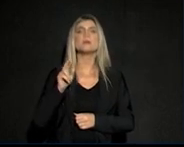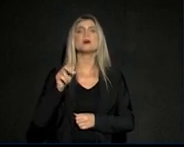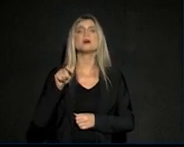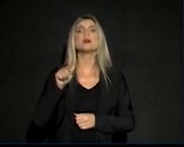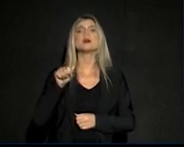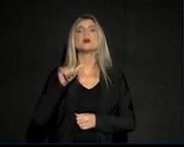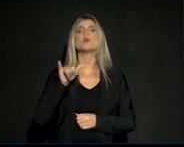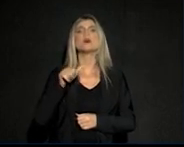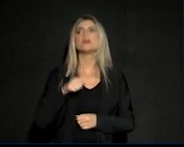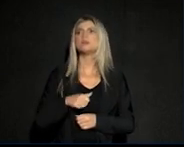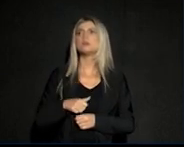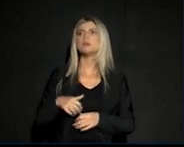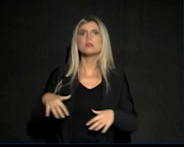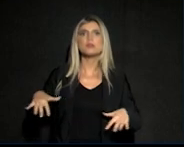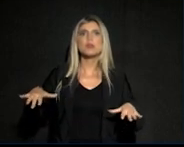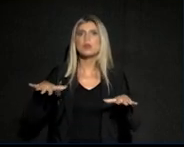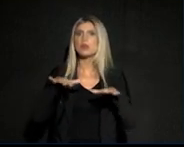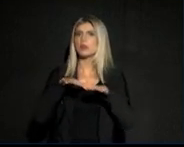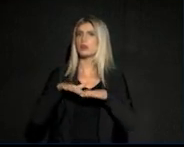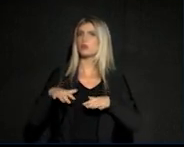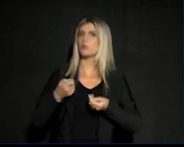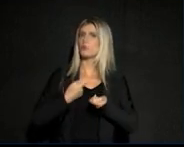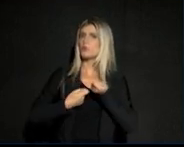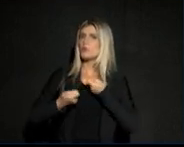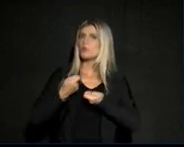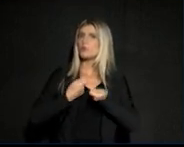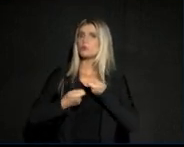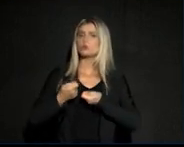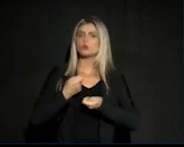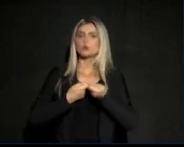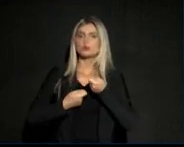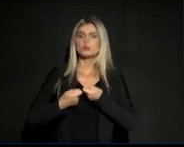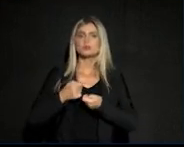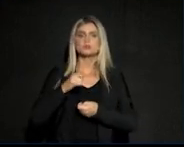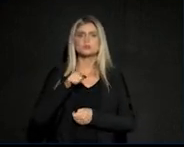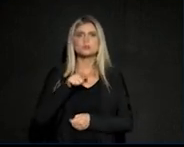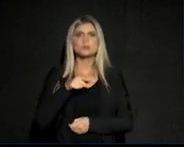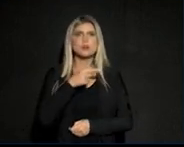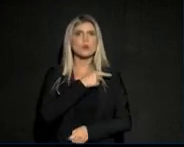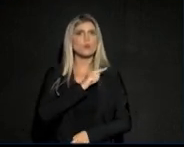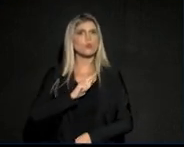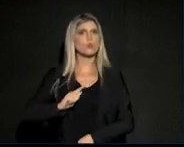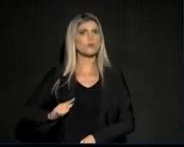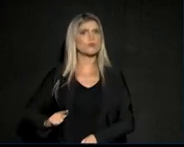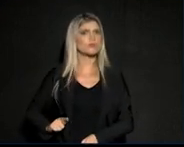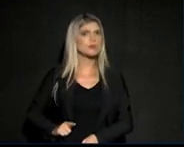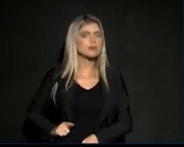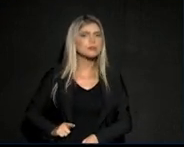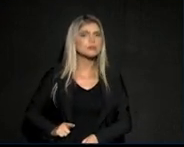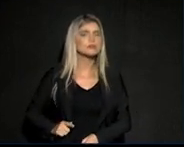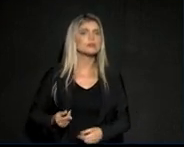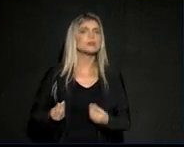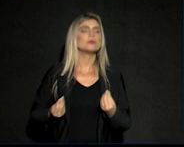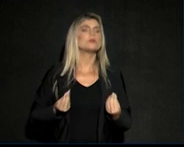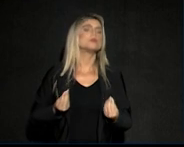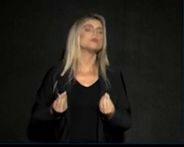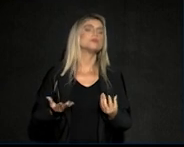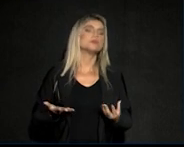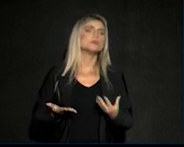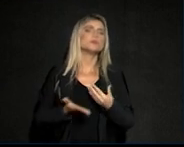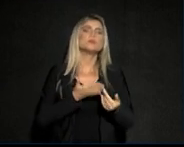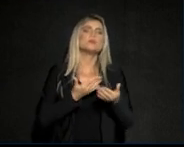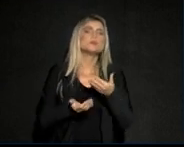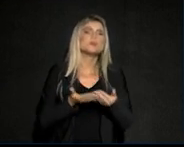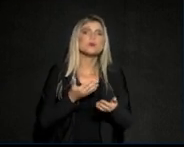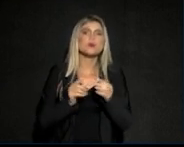empreendedorismo nessa é muito forte a força que tem ali se esse cara você fala o governo é seu fiador para você empreender